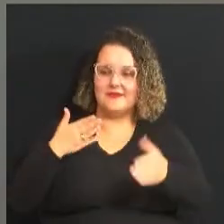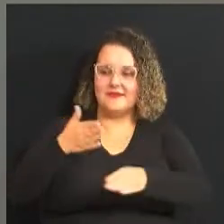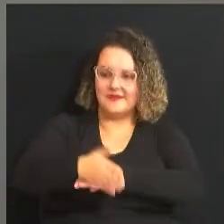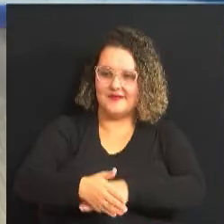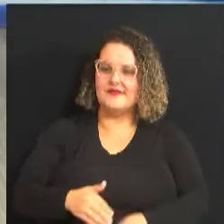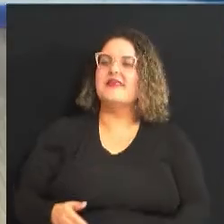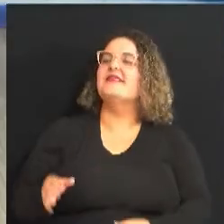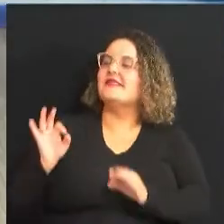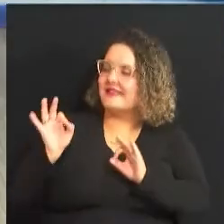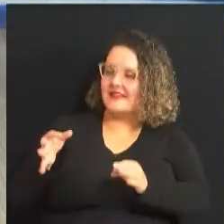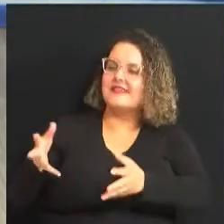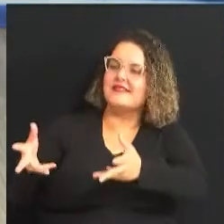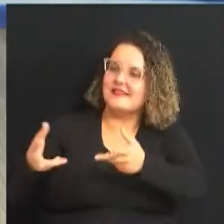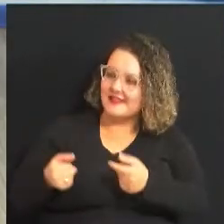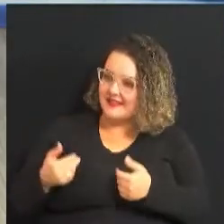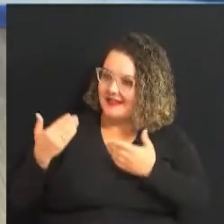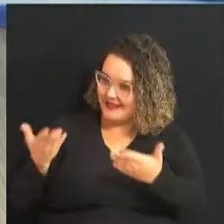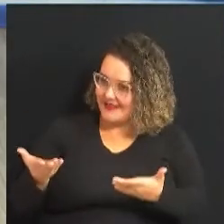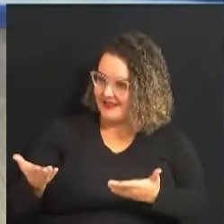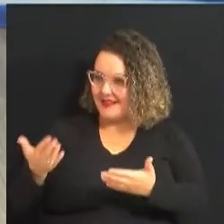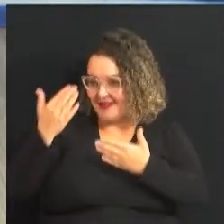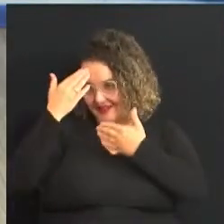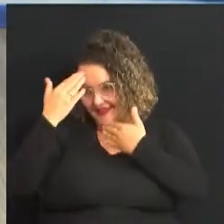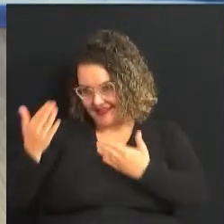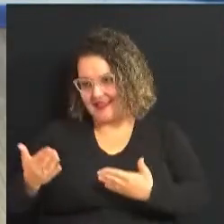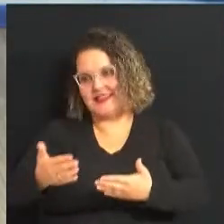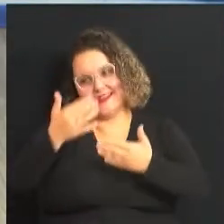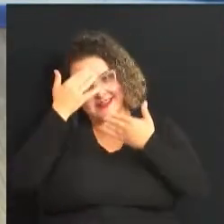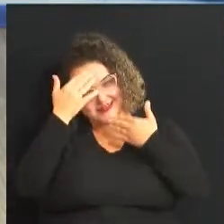o convite em breve para o senhor, viu? Muito obrigada.